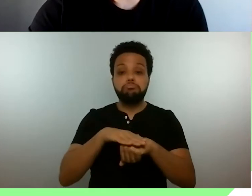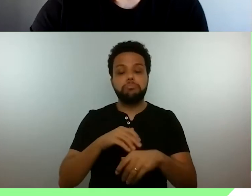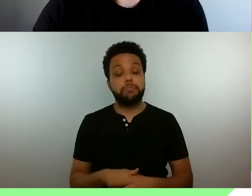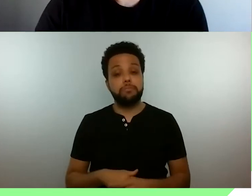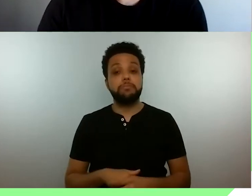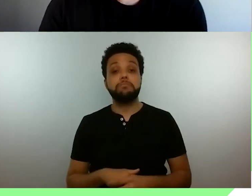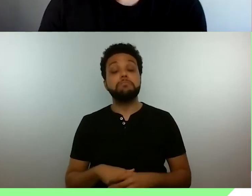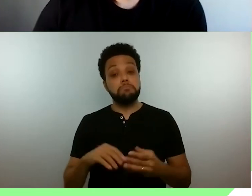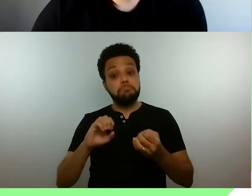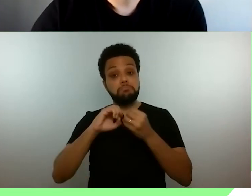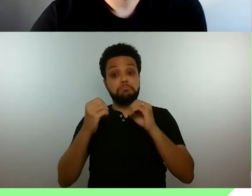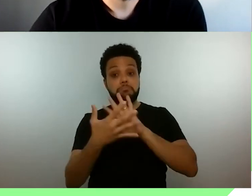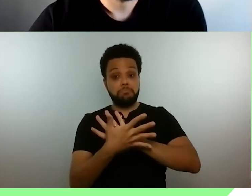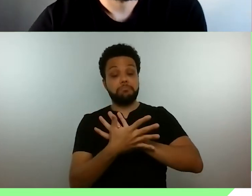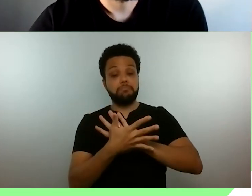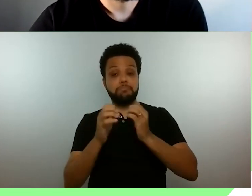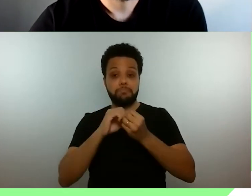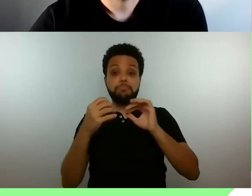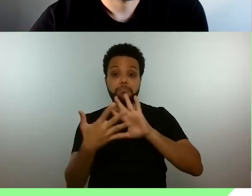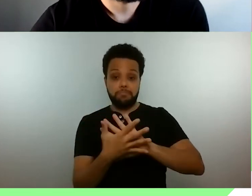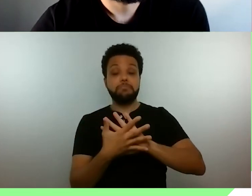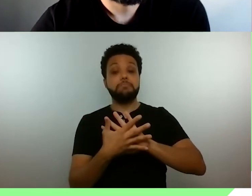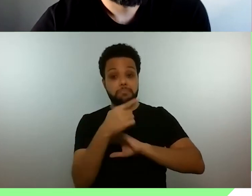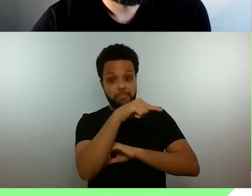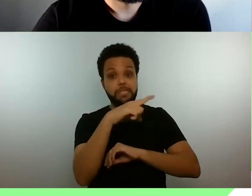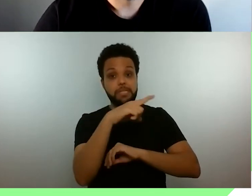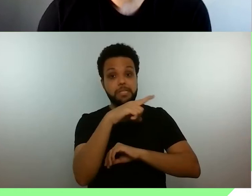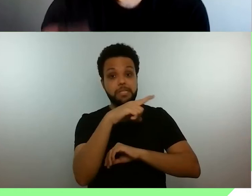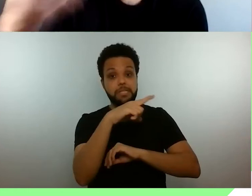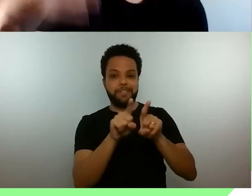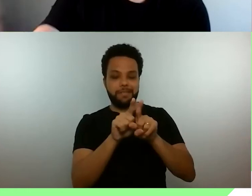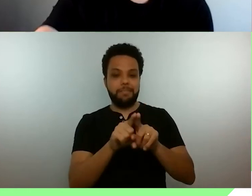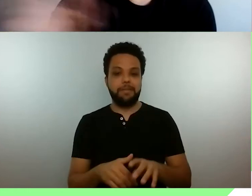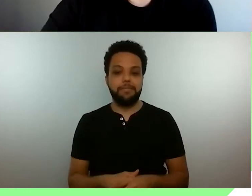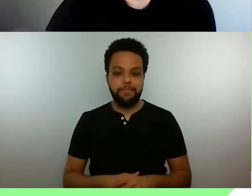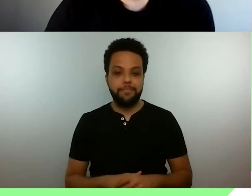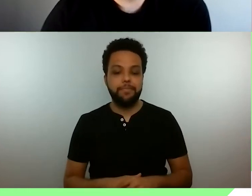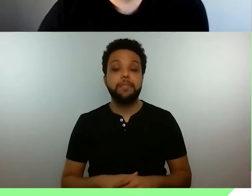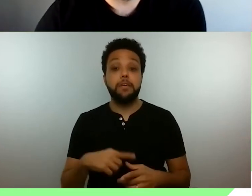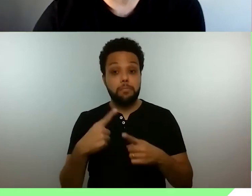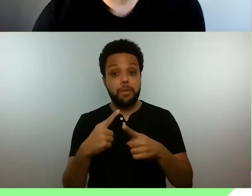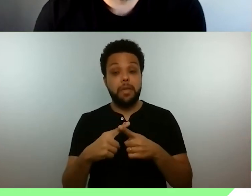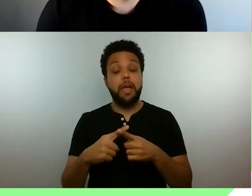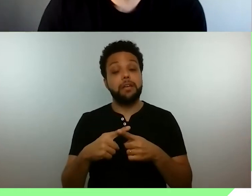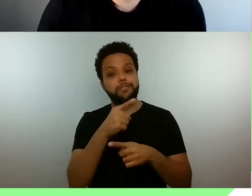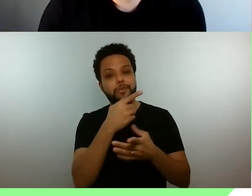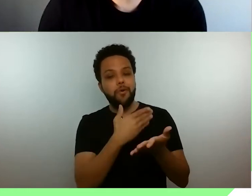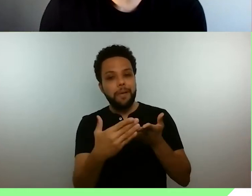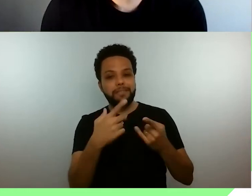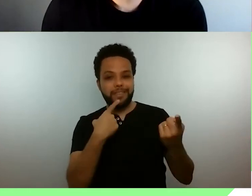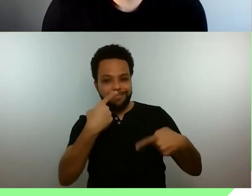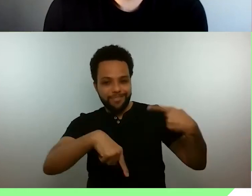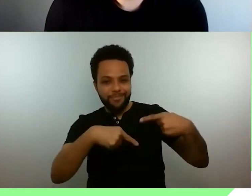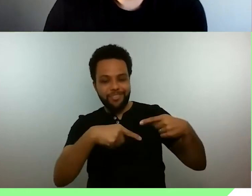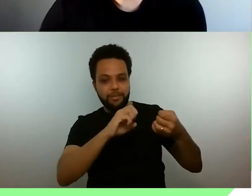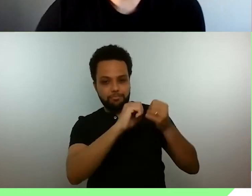sim. Vamos na apresentação, que lá também tem bastante conversa. Porque aí a gente desdobra a partir dela, pode ser? Pode